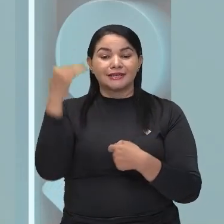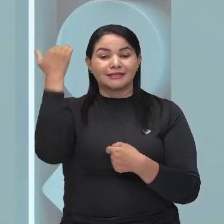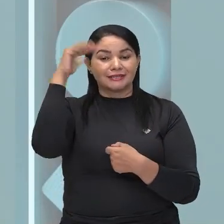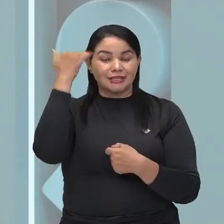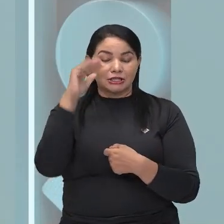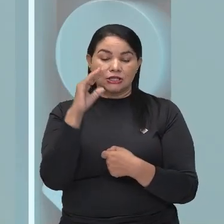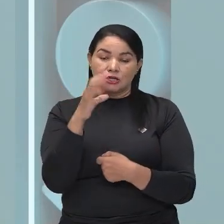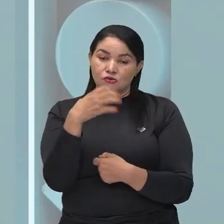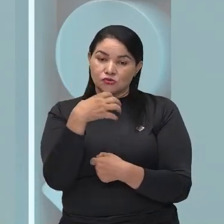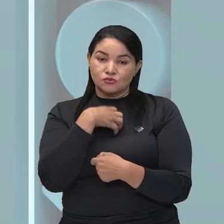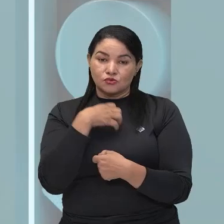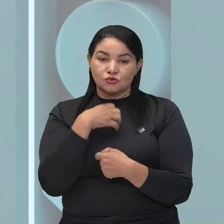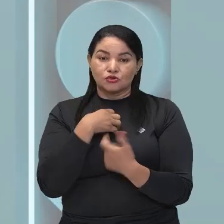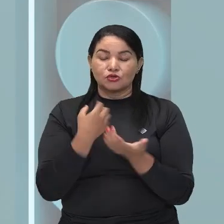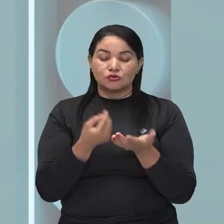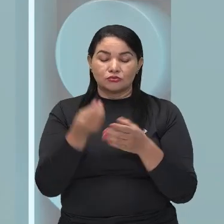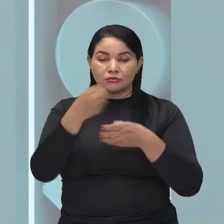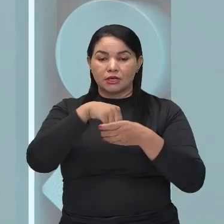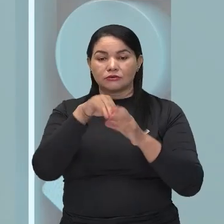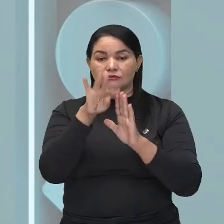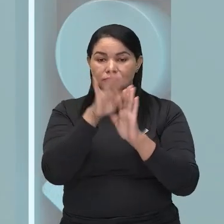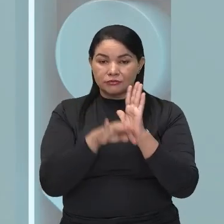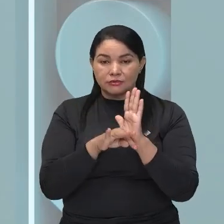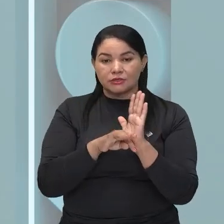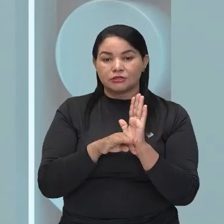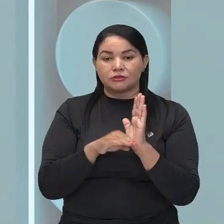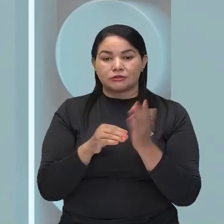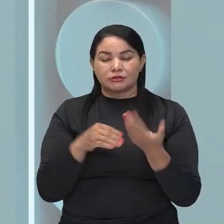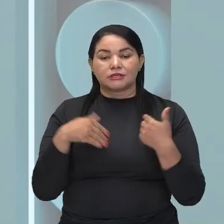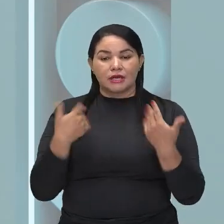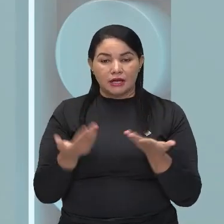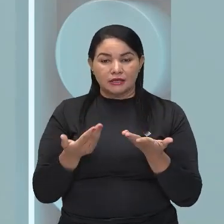que elas podem promover no contexto e aí sim